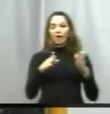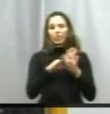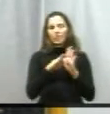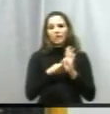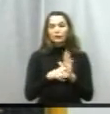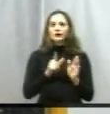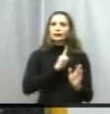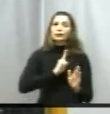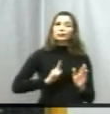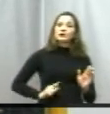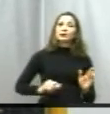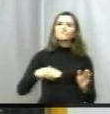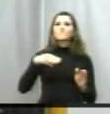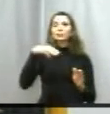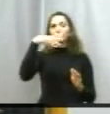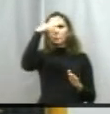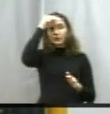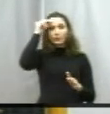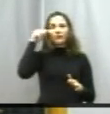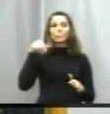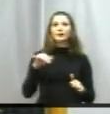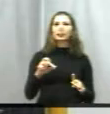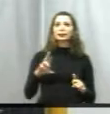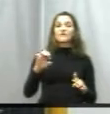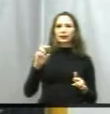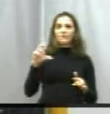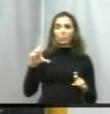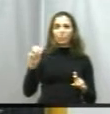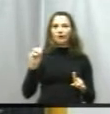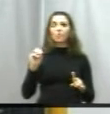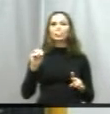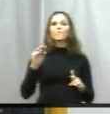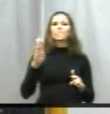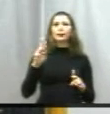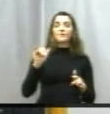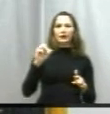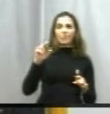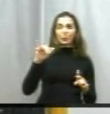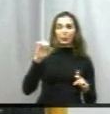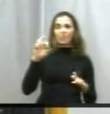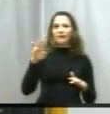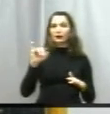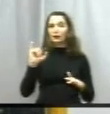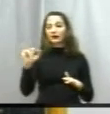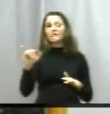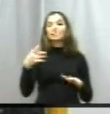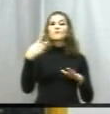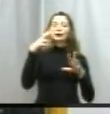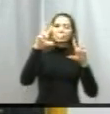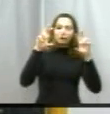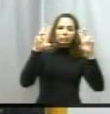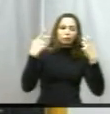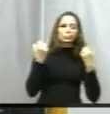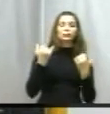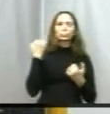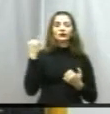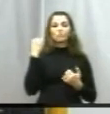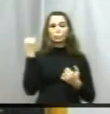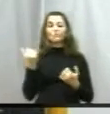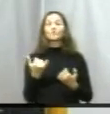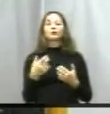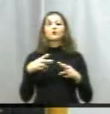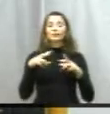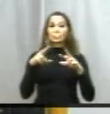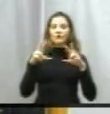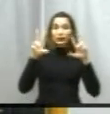do prefeito Marcelo Barbieri, e é importante que nós possamos pautar essas questões, porque a questão de